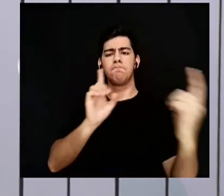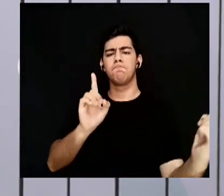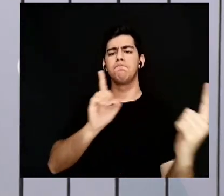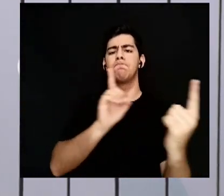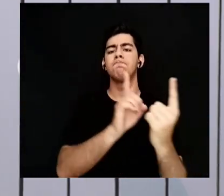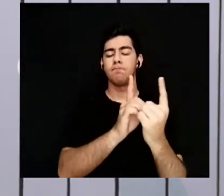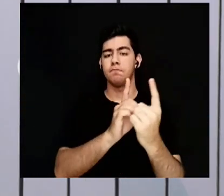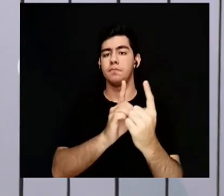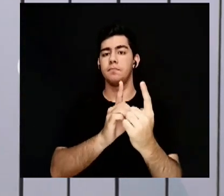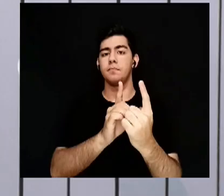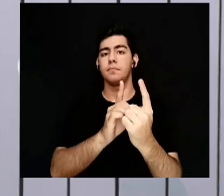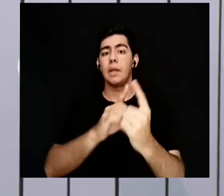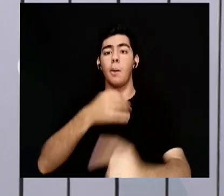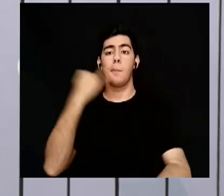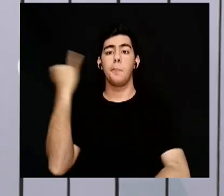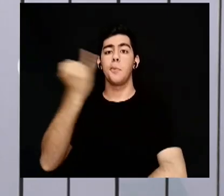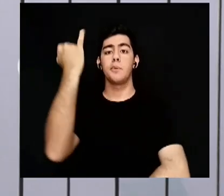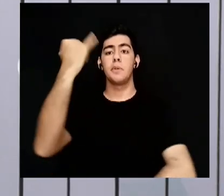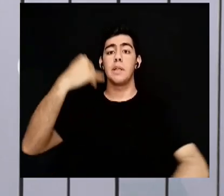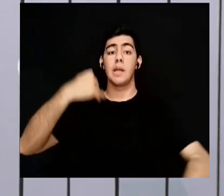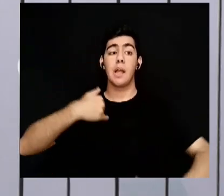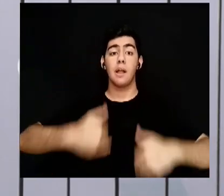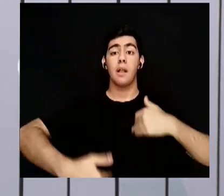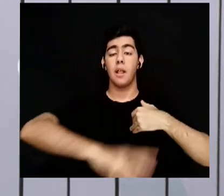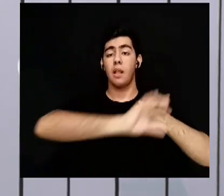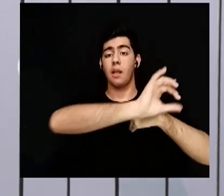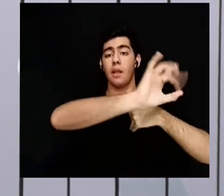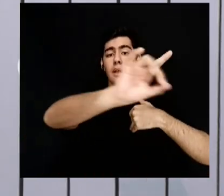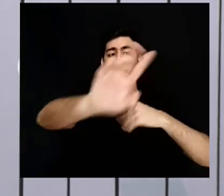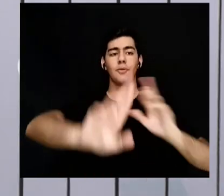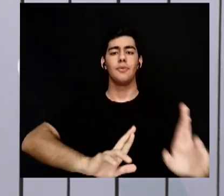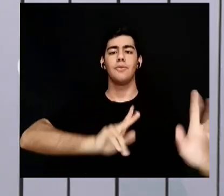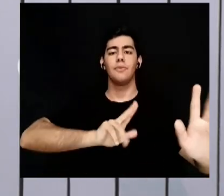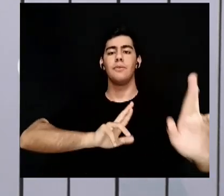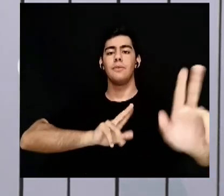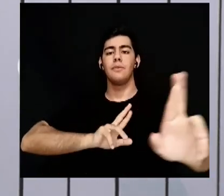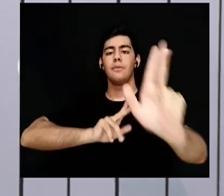corpo tem um ritmo e cada tratamento deve ser